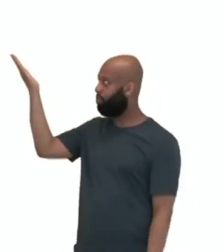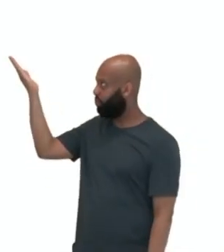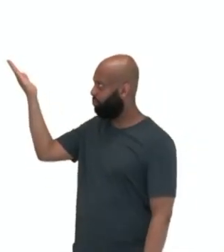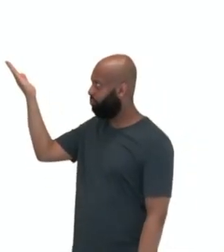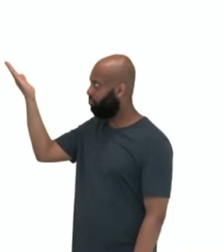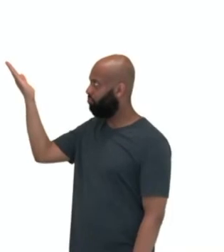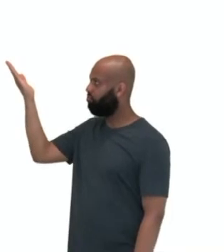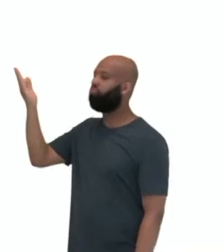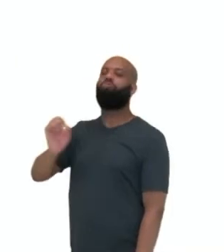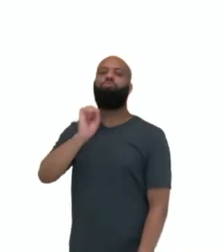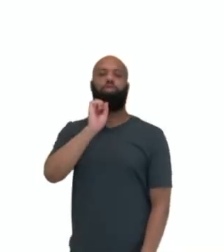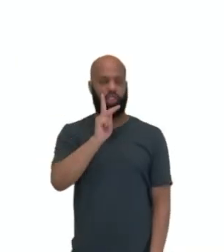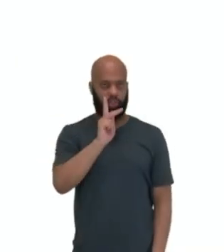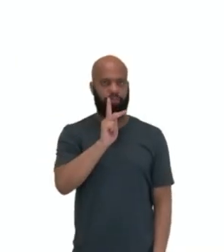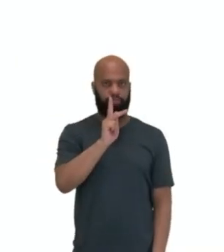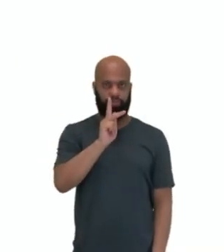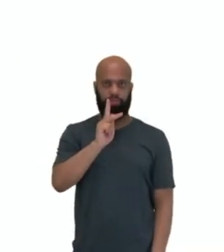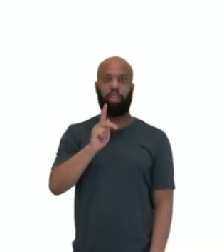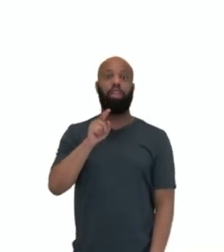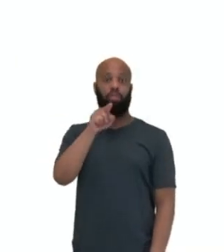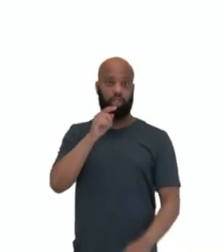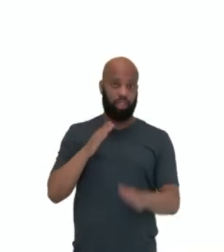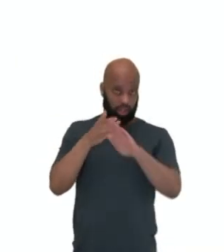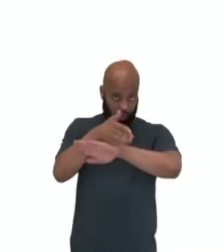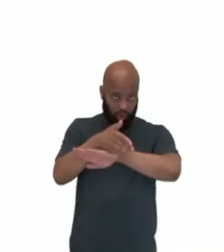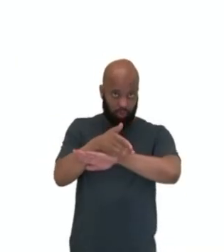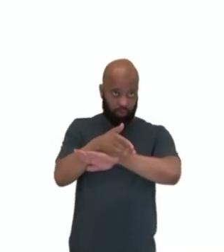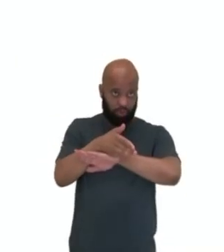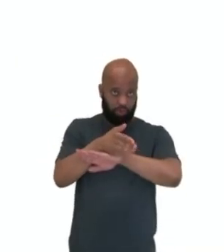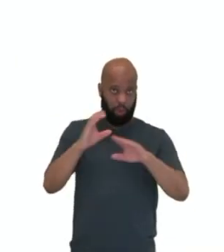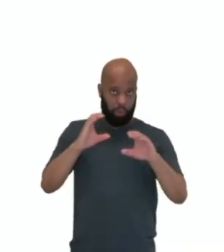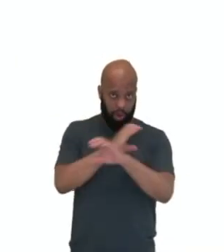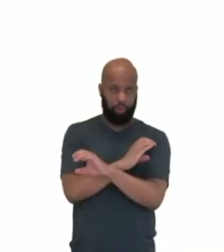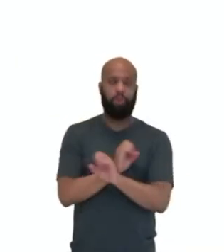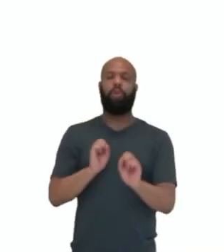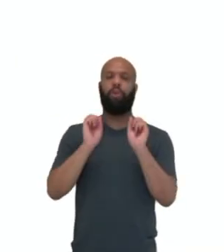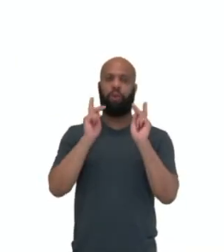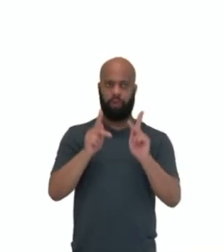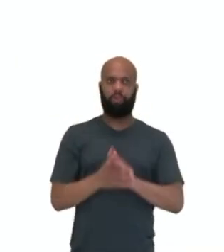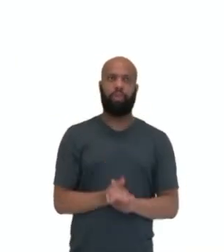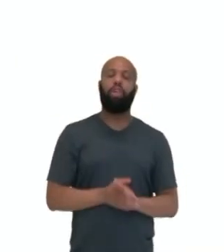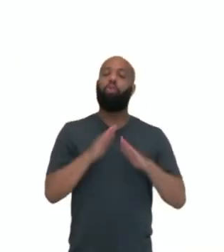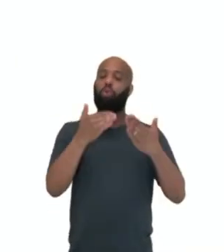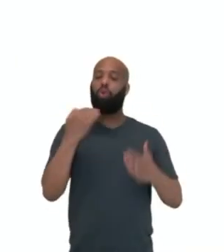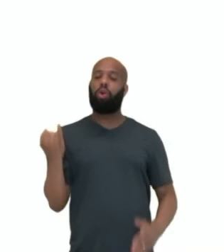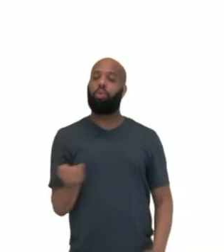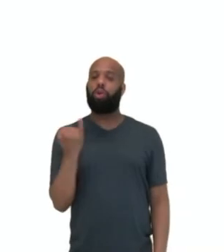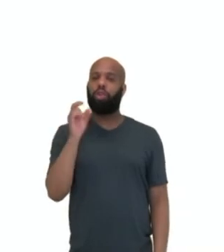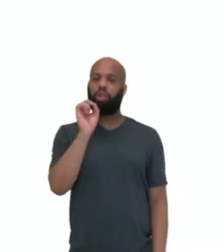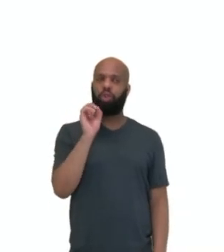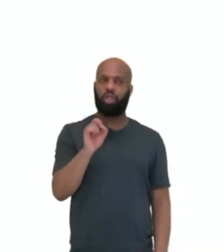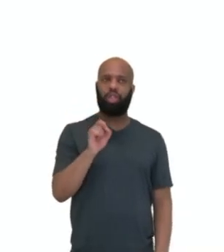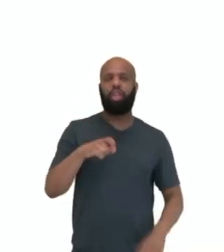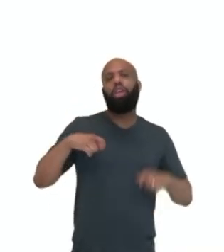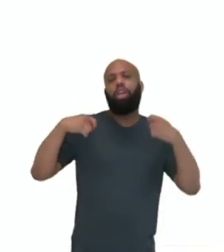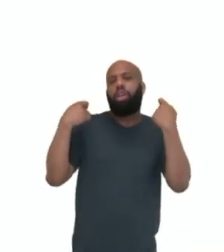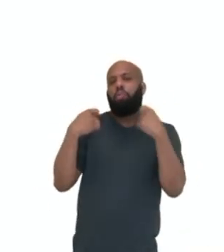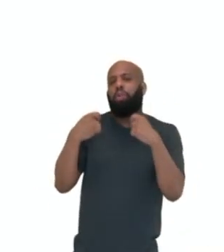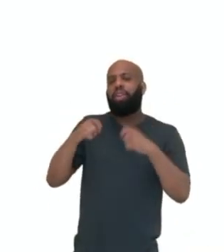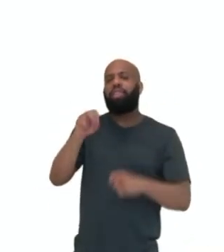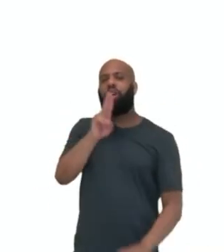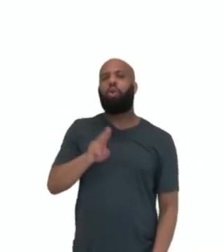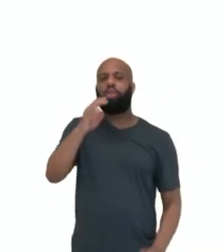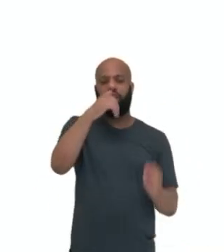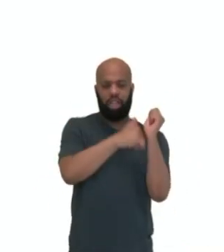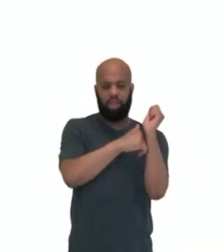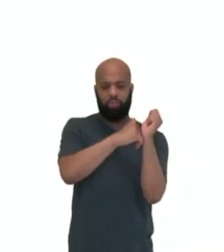redação.pr.gov.br, ok? Acessou aí? Belezinha? Tá bom. Lembrando sempre que você tem que estar logado no arroba